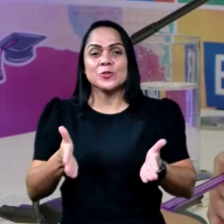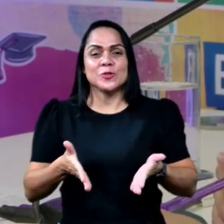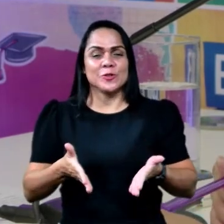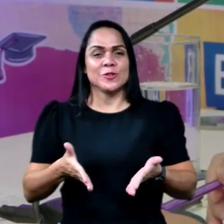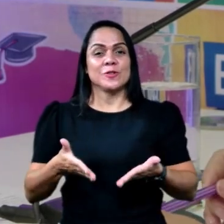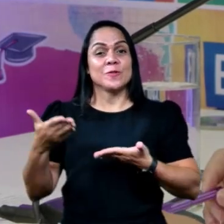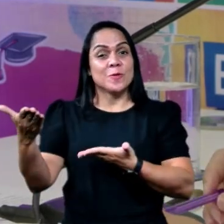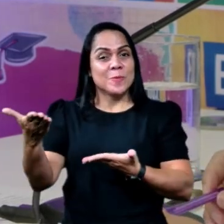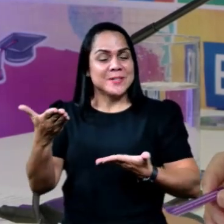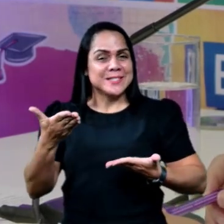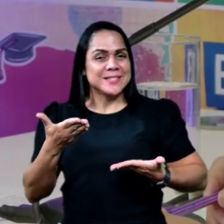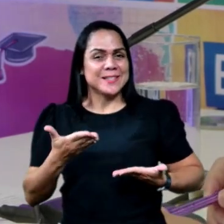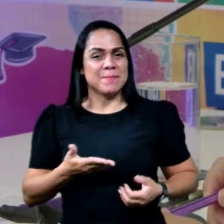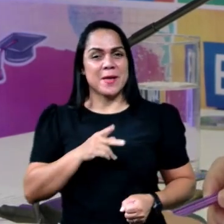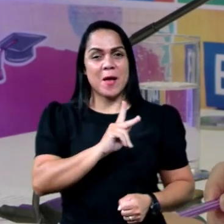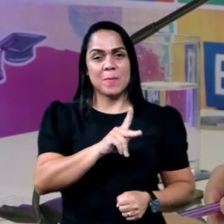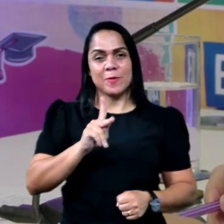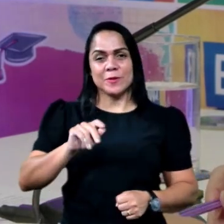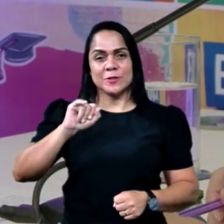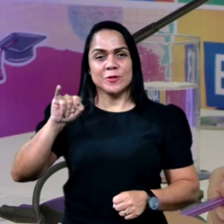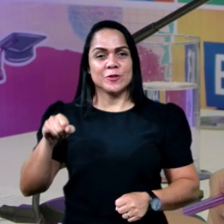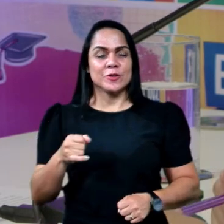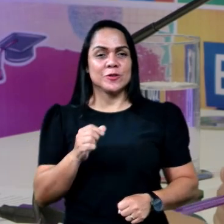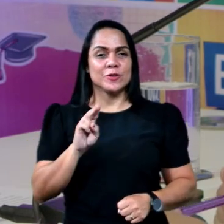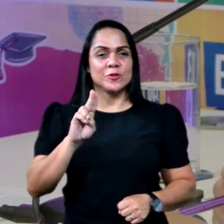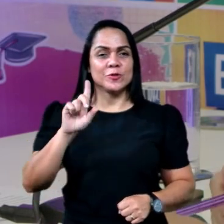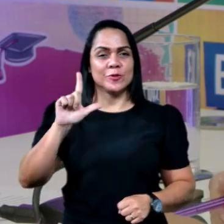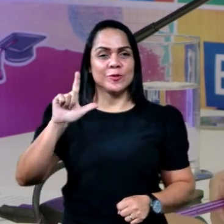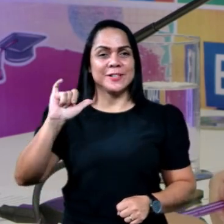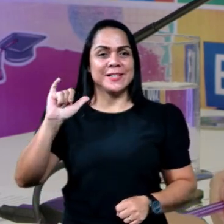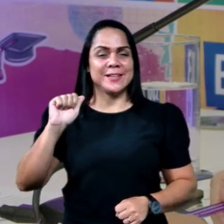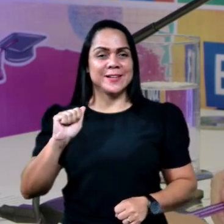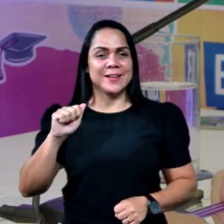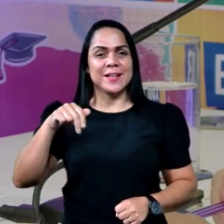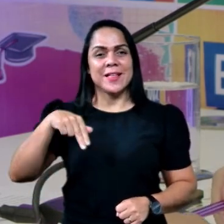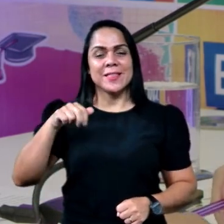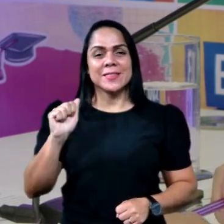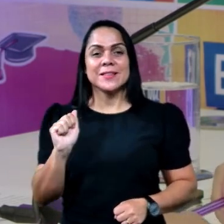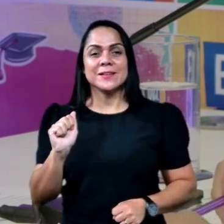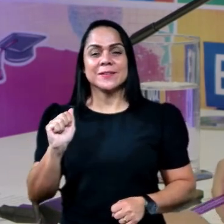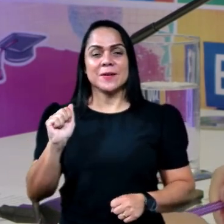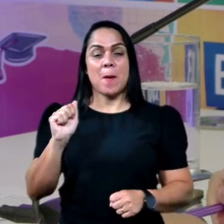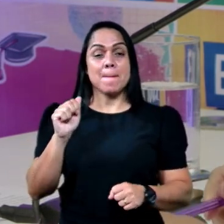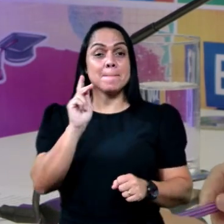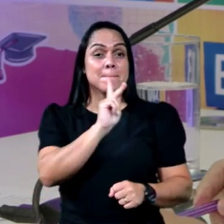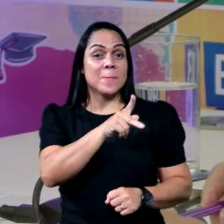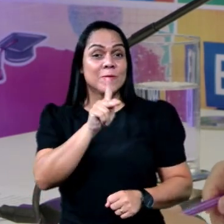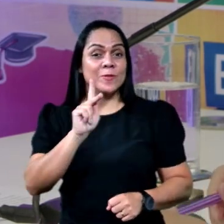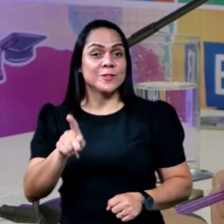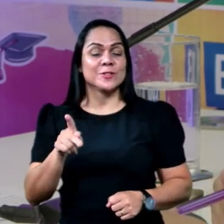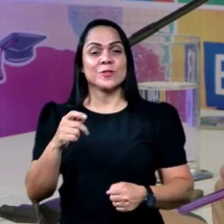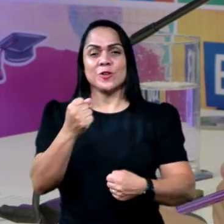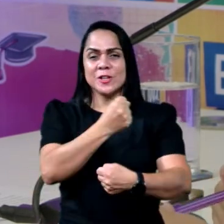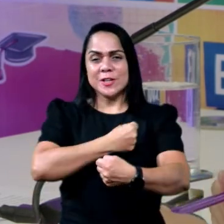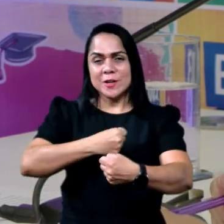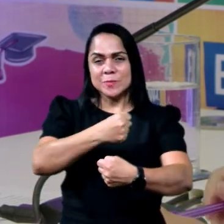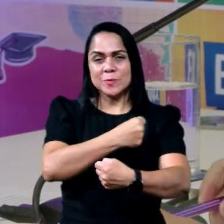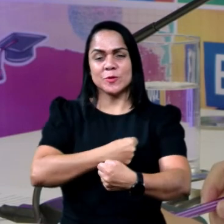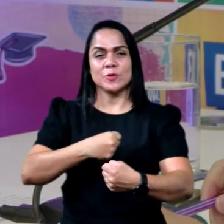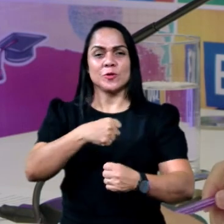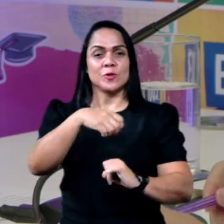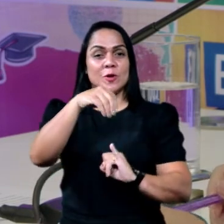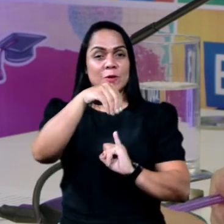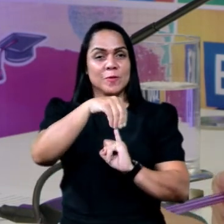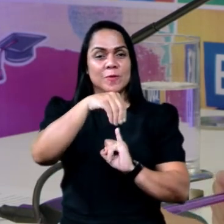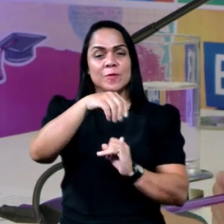vamos receber a professora Juliana Andrade, professora de gastronomia, da área de gastronomia do IFB